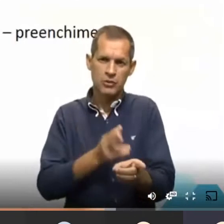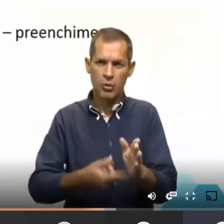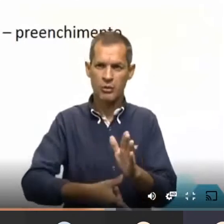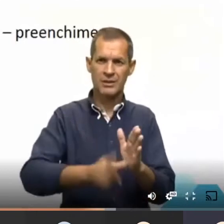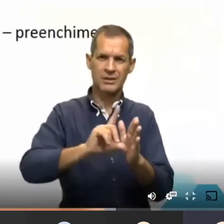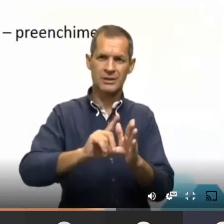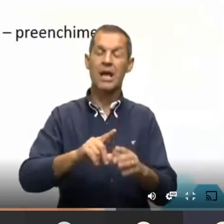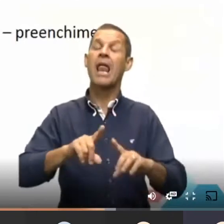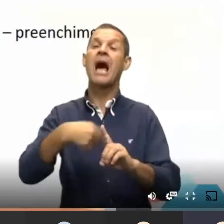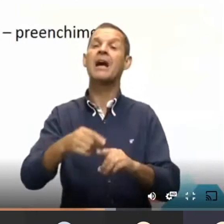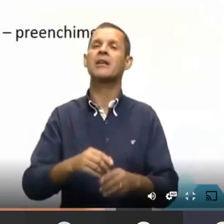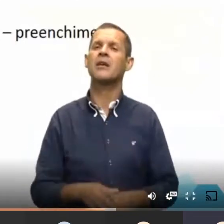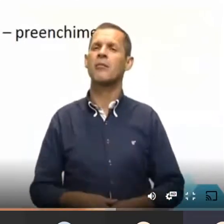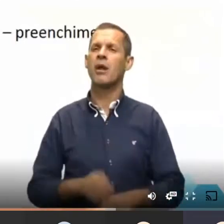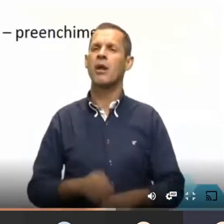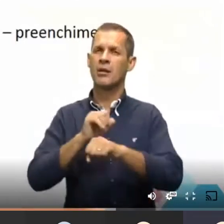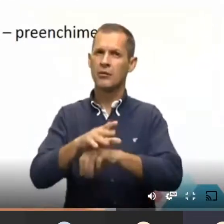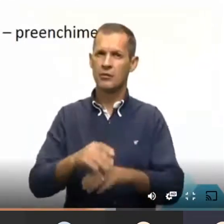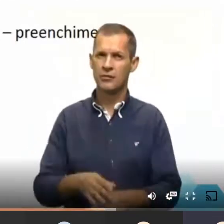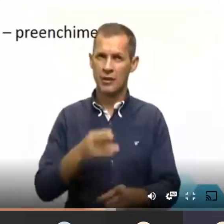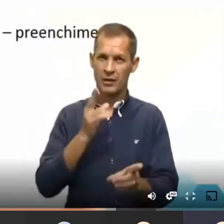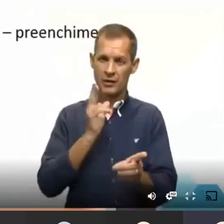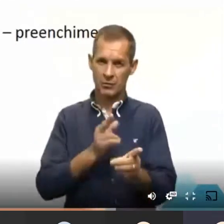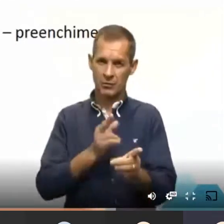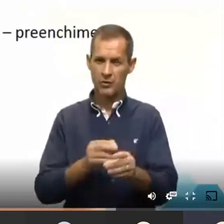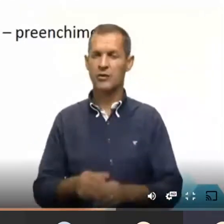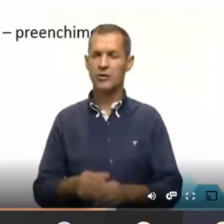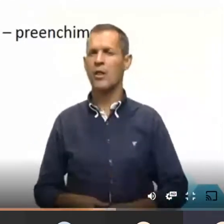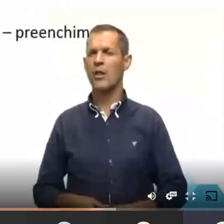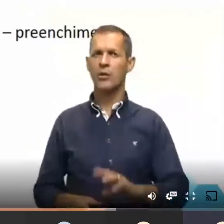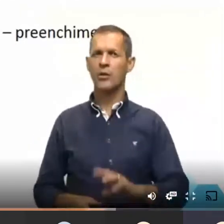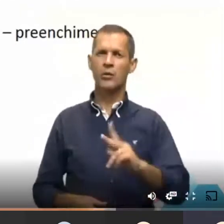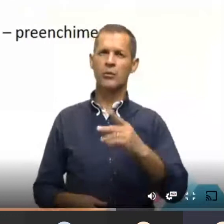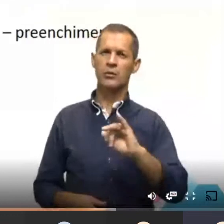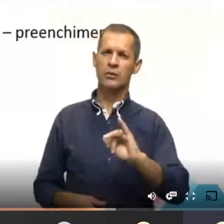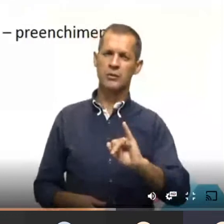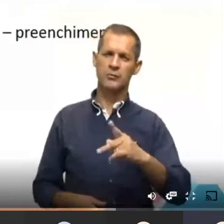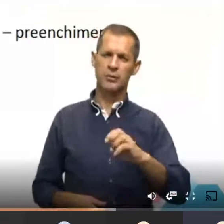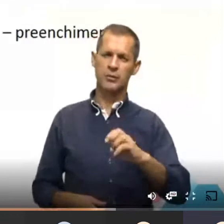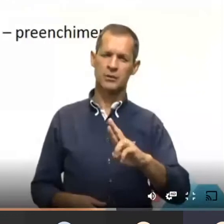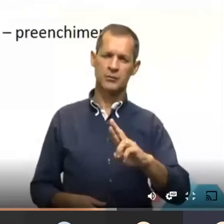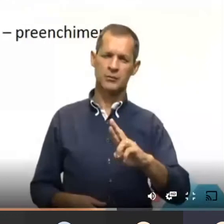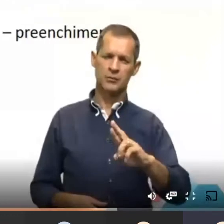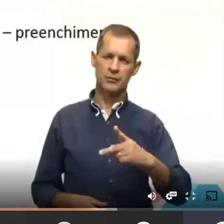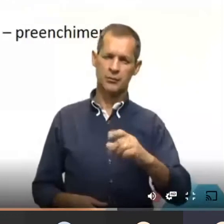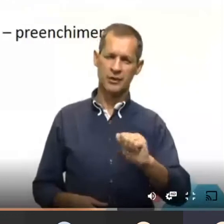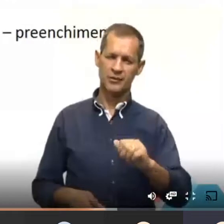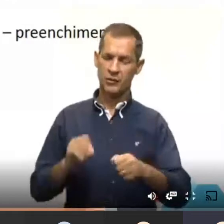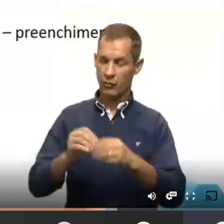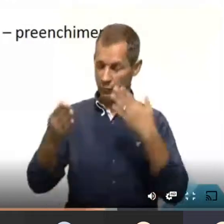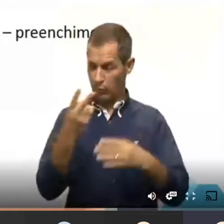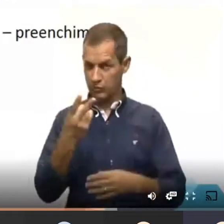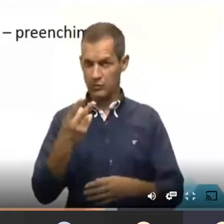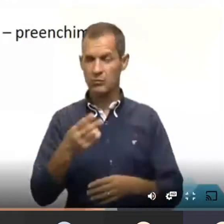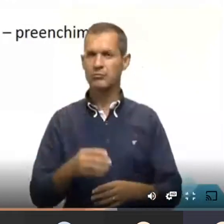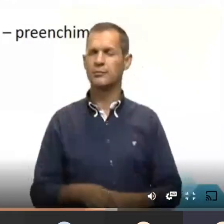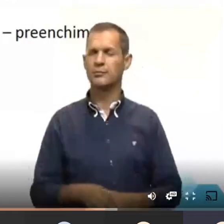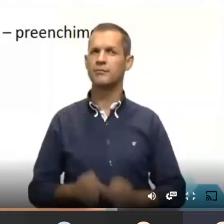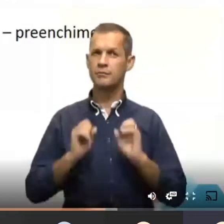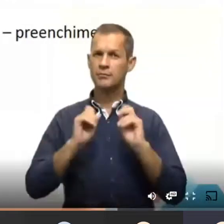primeiro, tá? E depois a lâmina de próstata com hiperplasia, para que a gente possa fazer uma comparação entre as